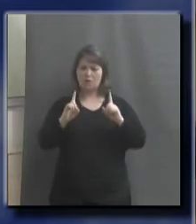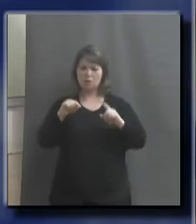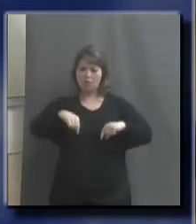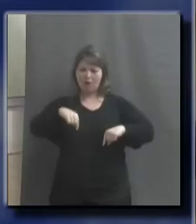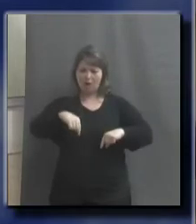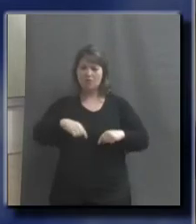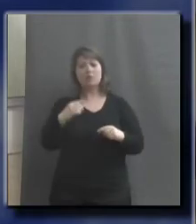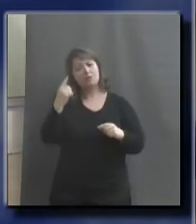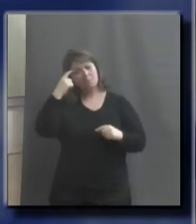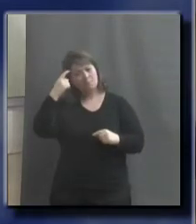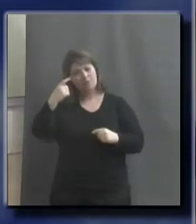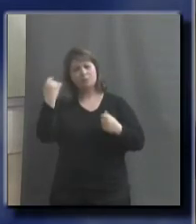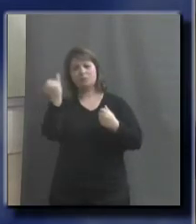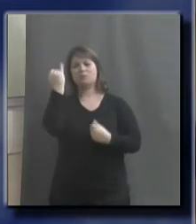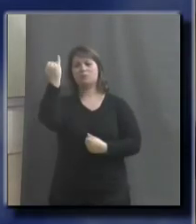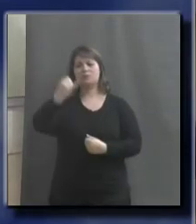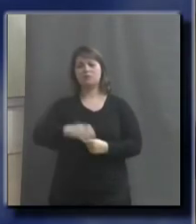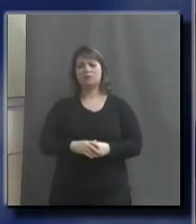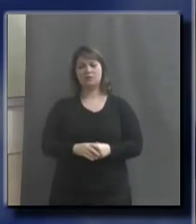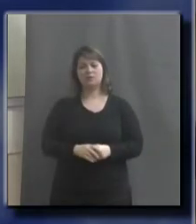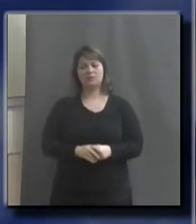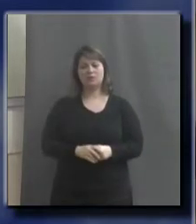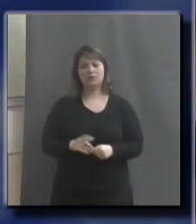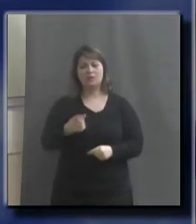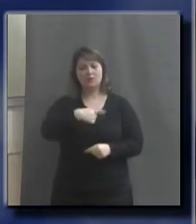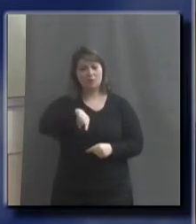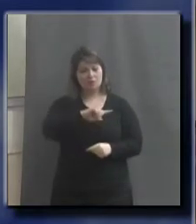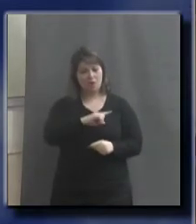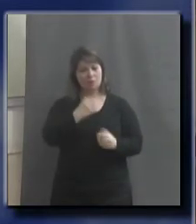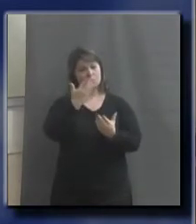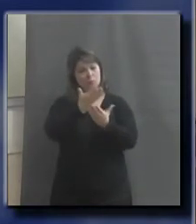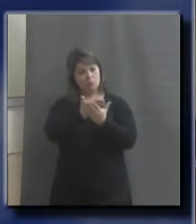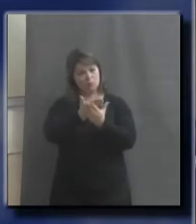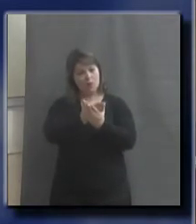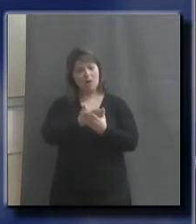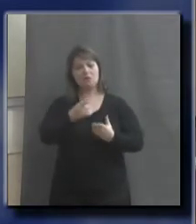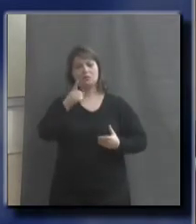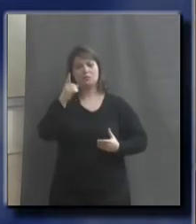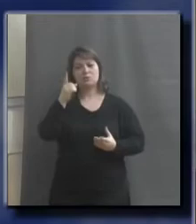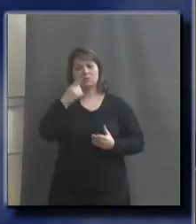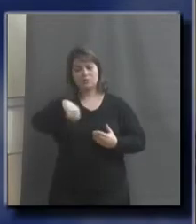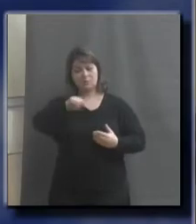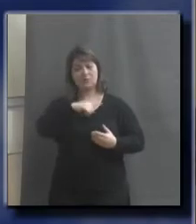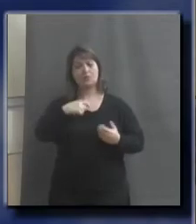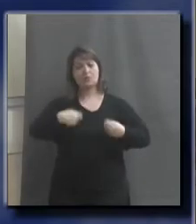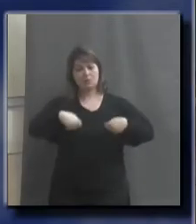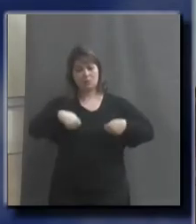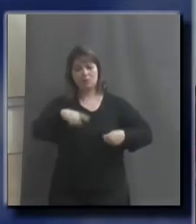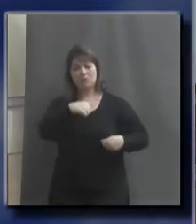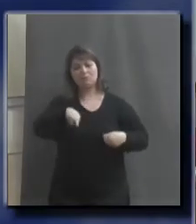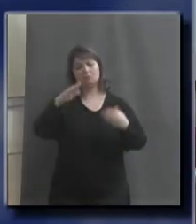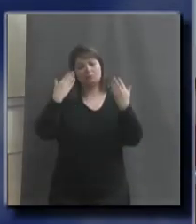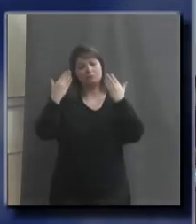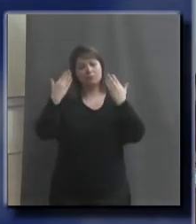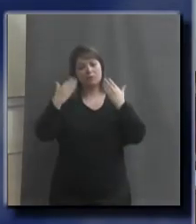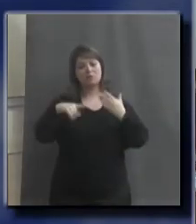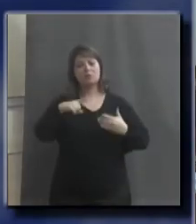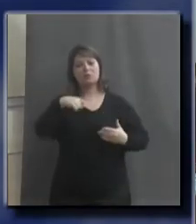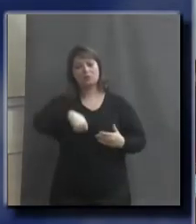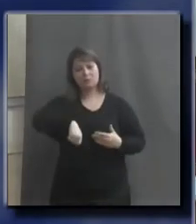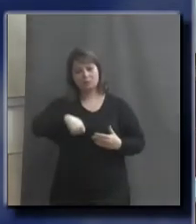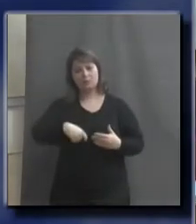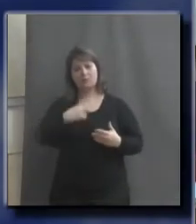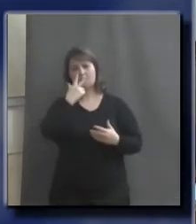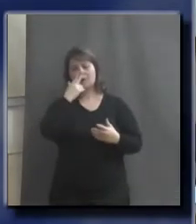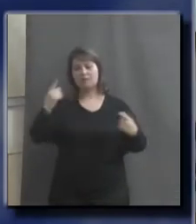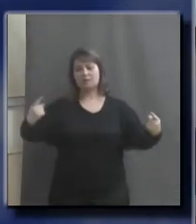psicologia? Penso que a gente tem um projeto de sociedade que está em disputa e a gente tem uma psicologia, um projeto de psicologia que está em